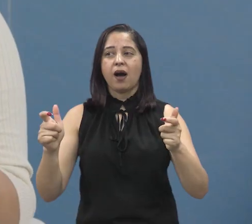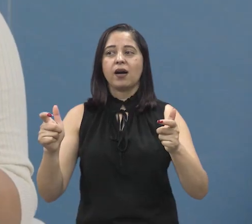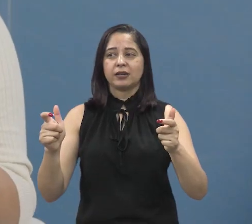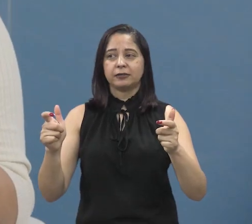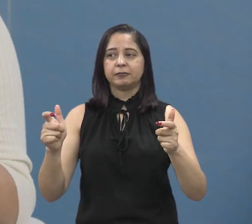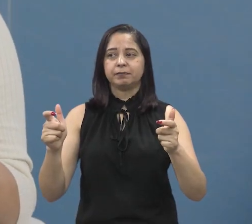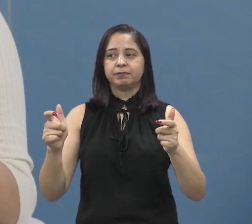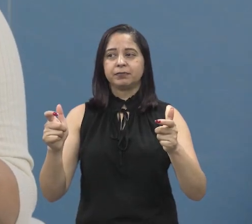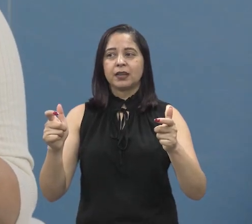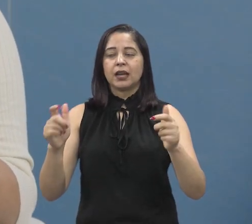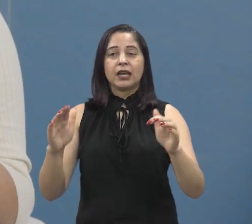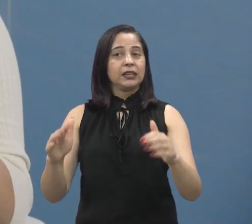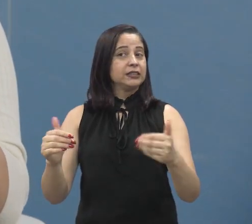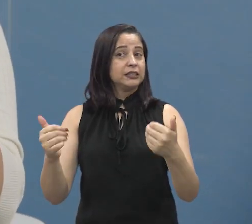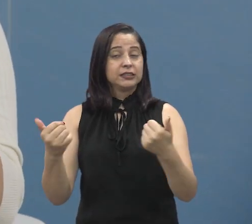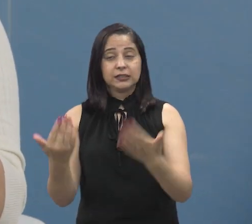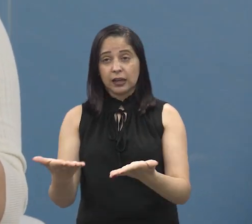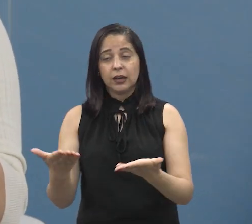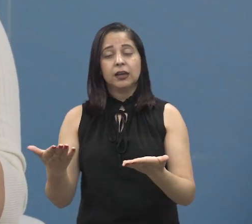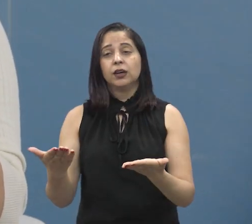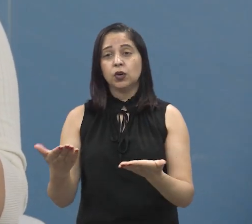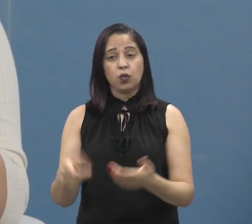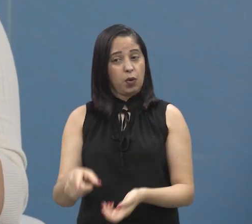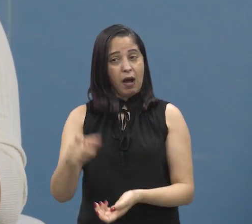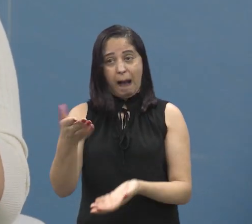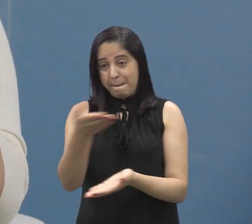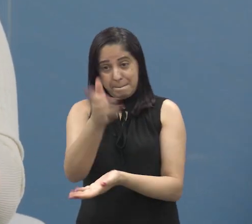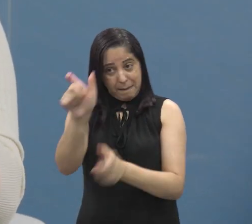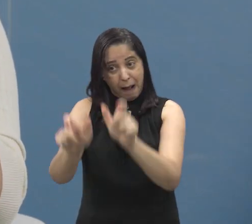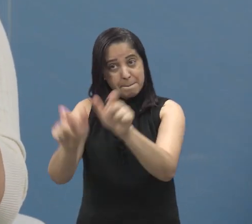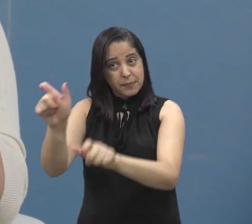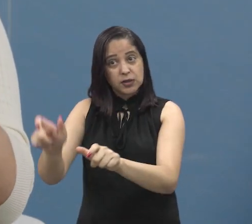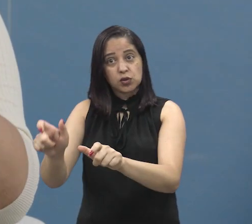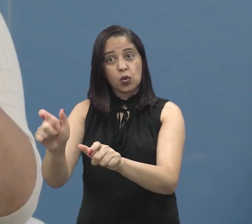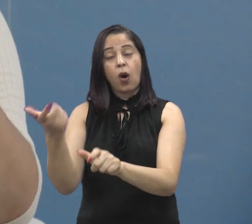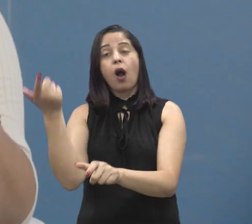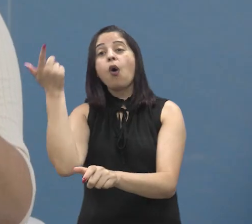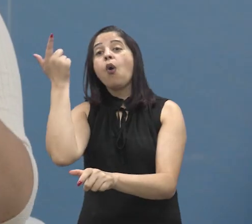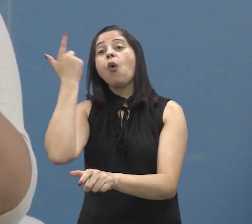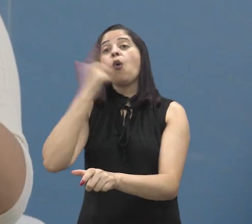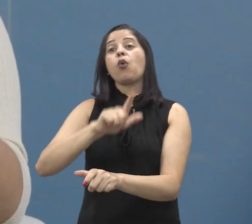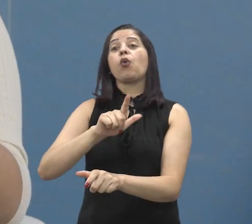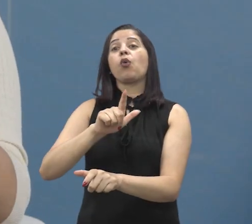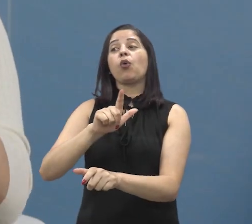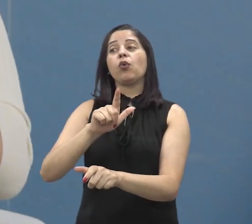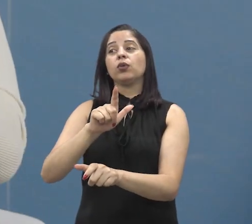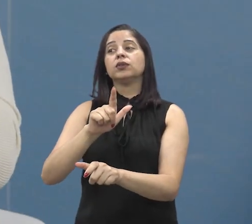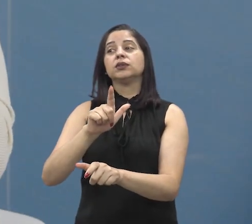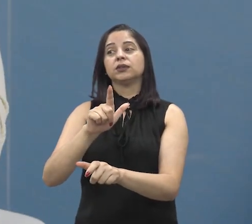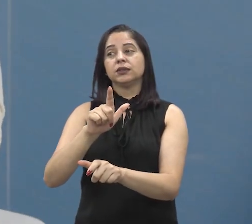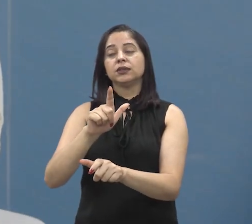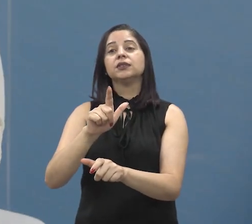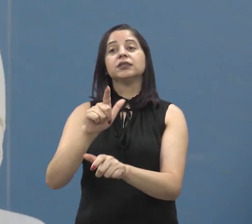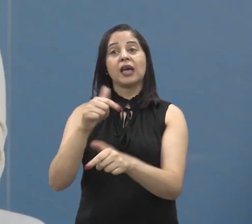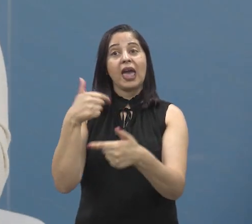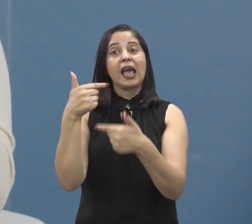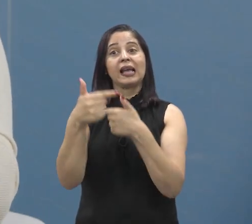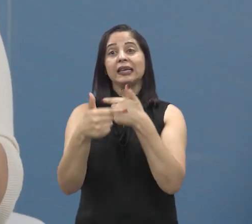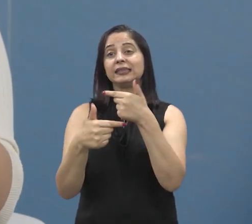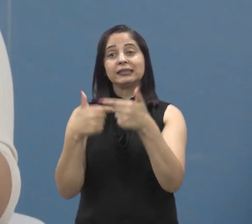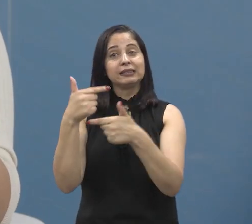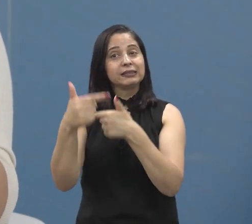produto turístico, né? Um produto turístico que você consegue trabalhar, formatá-lo e colocá-lo na prateleira